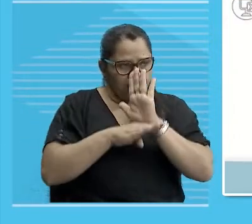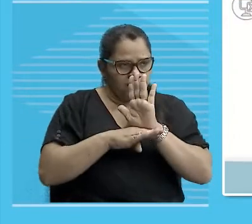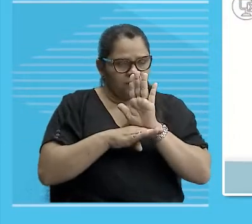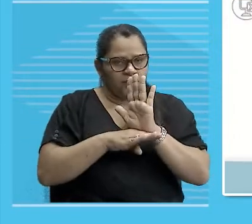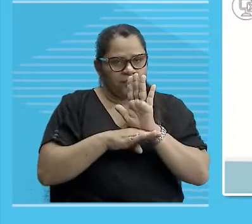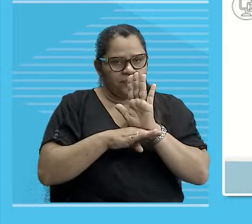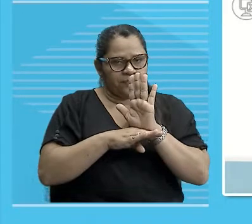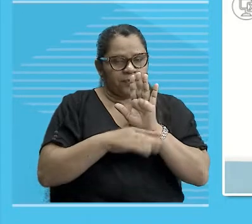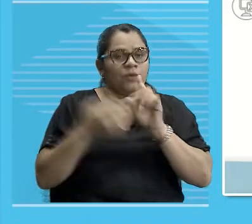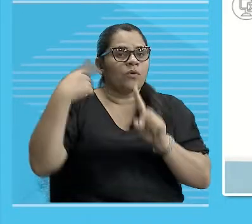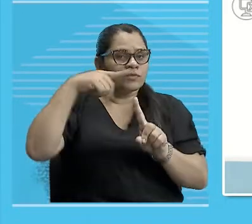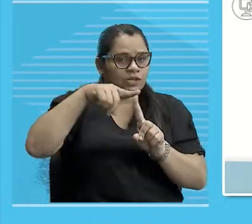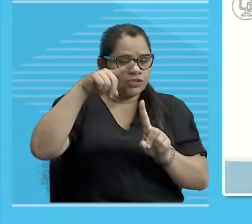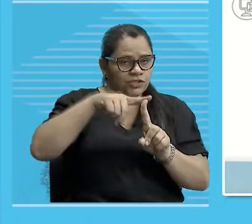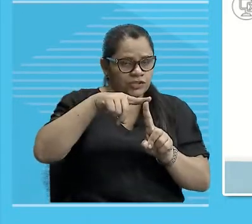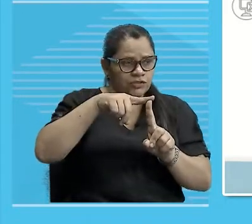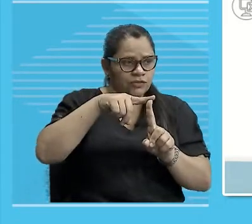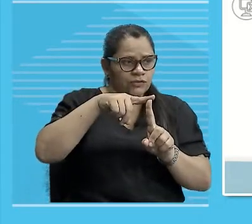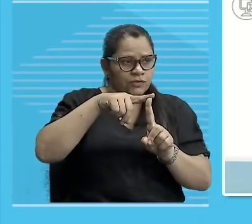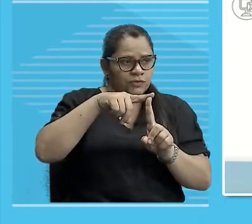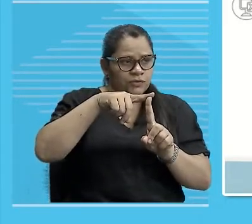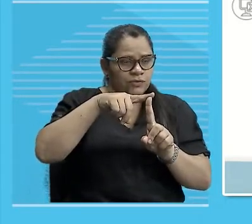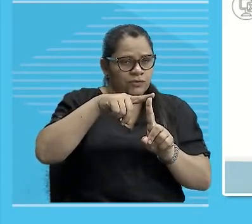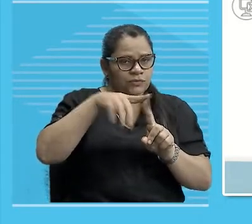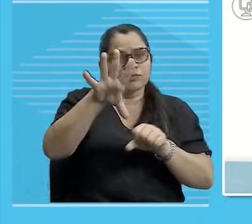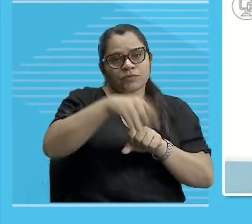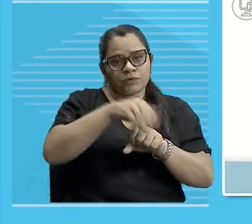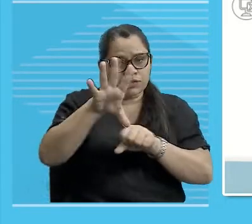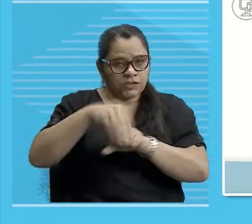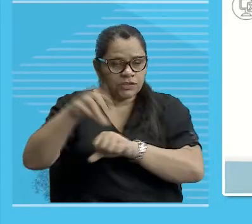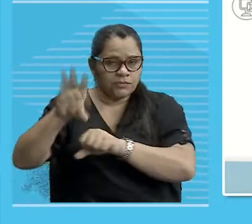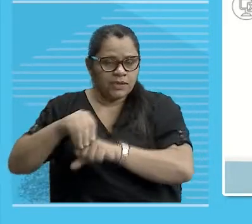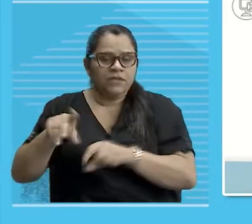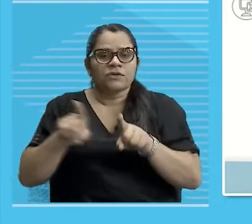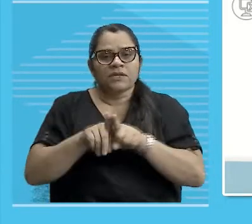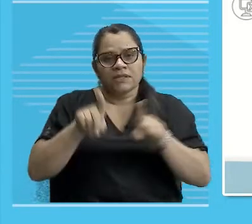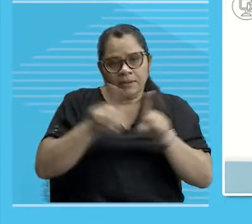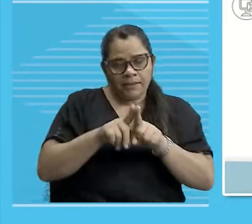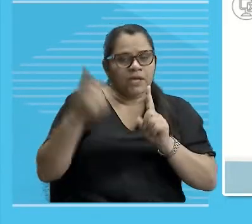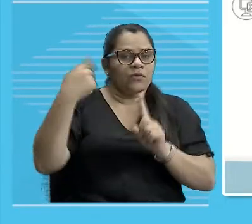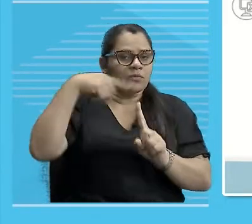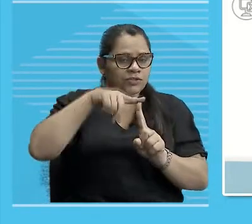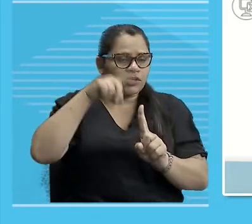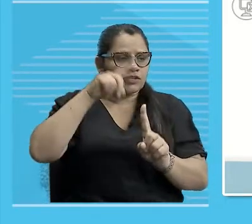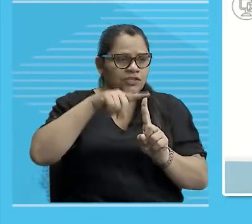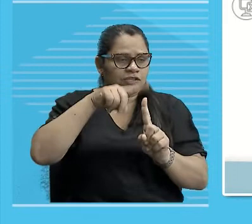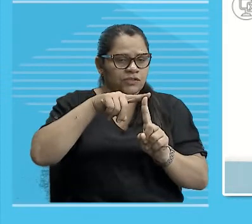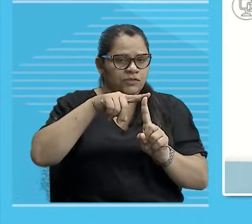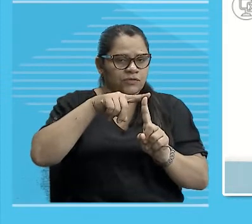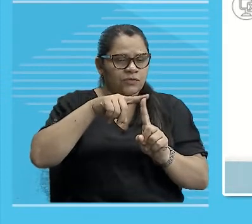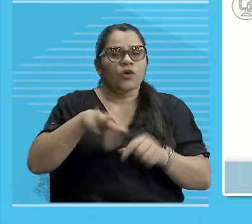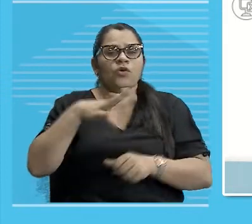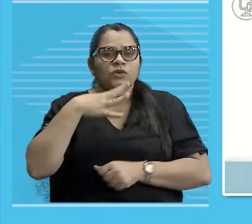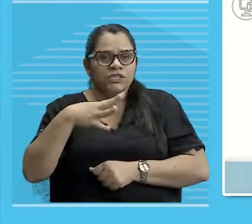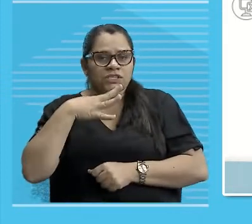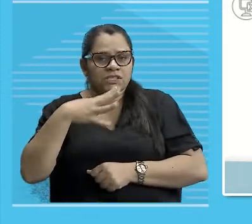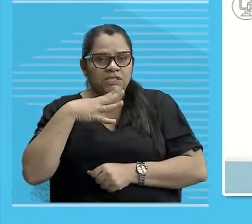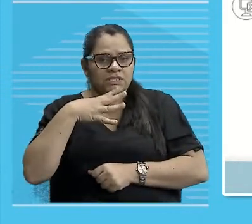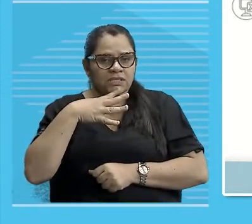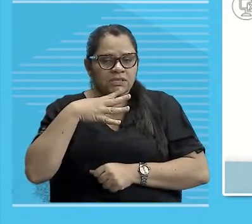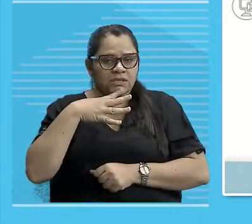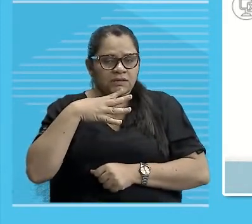né? Objeto do conhecimento e o objetivo. Conhecer os